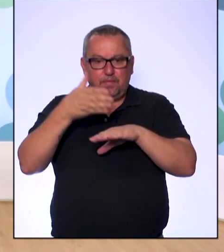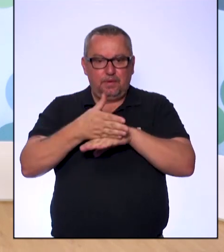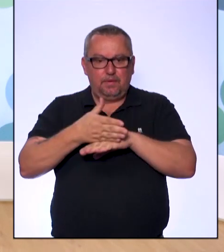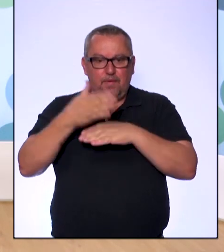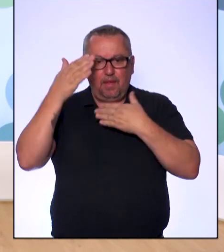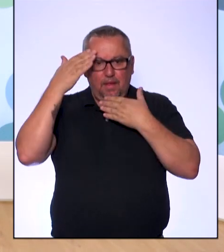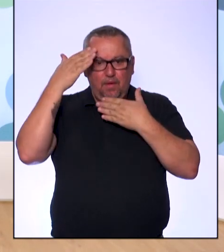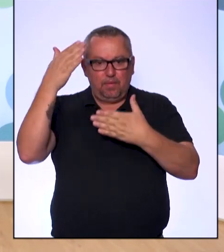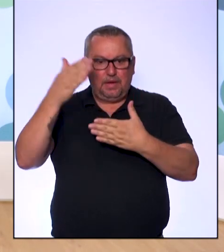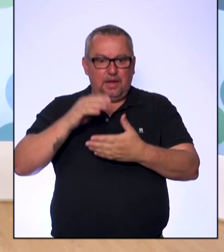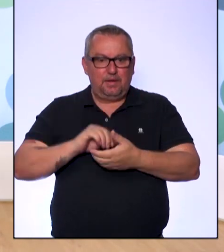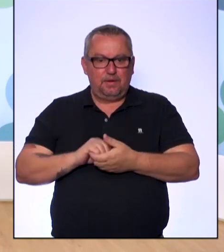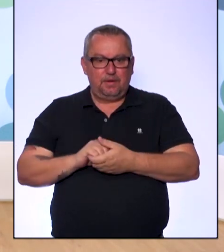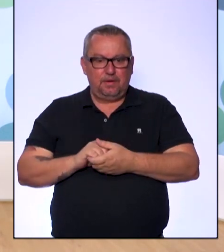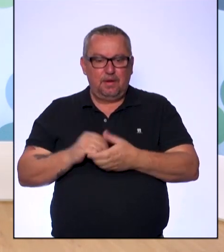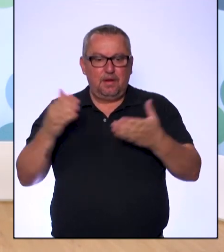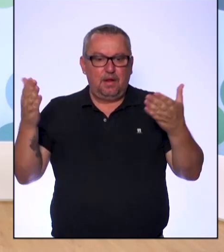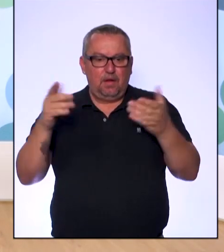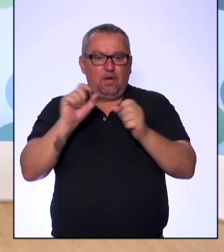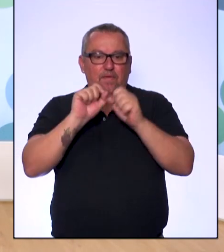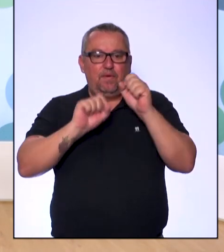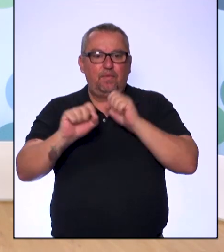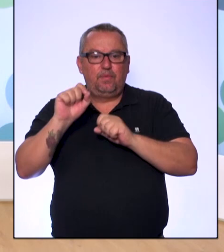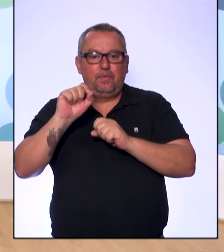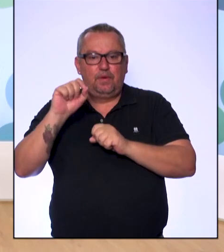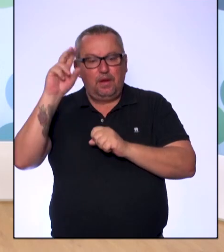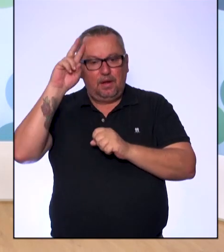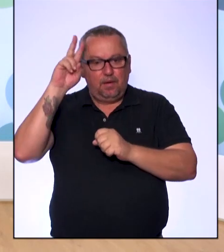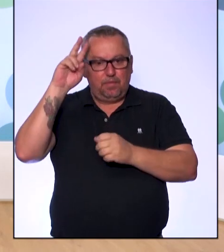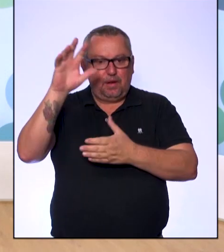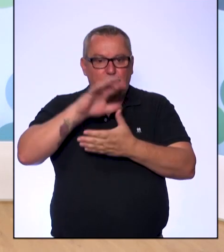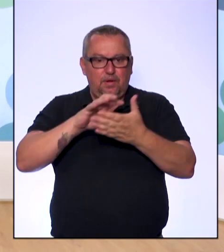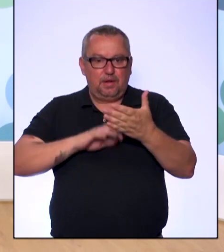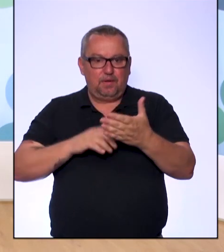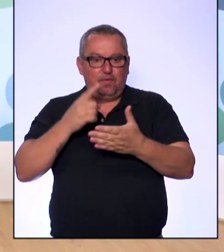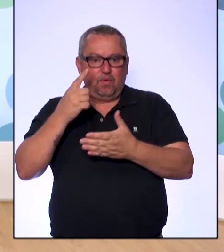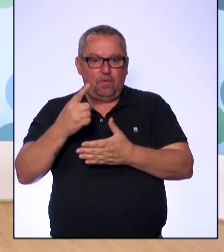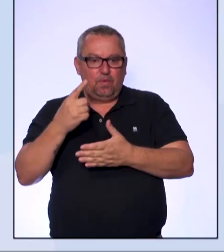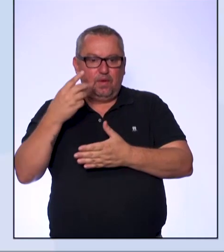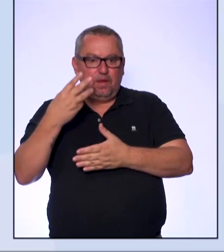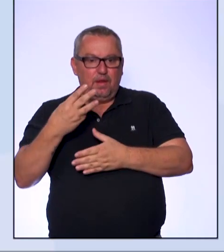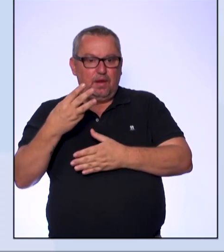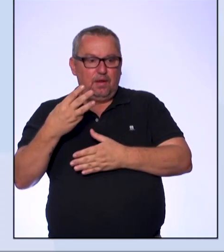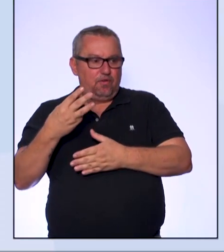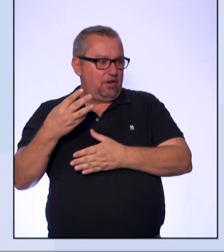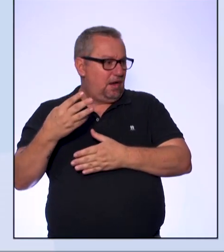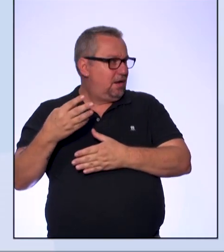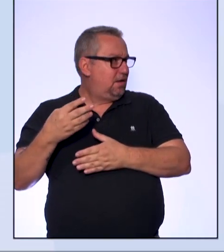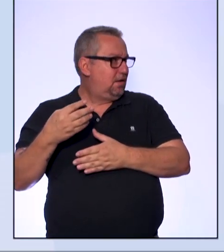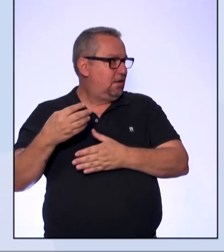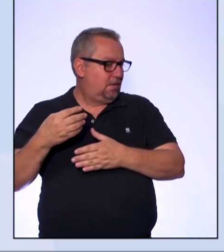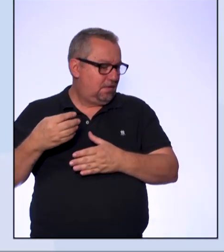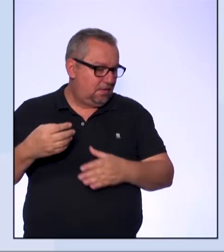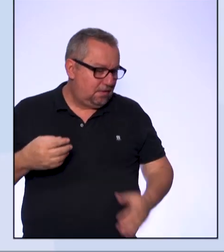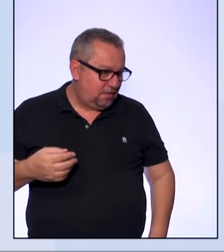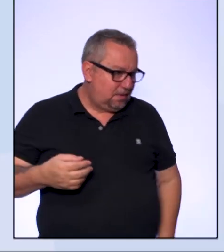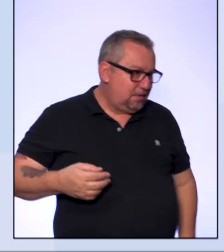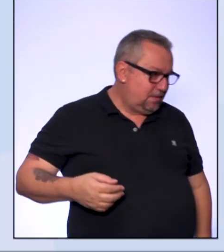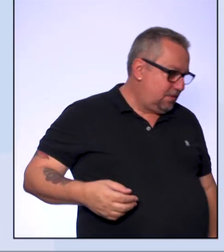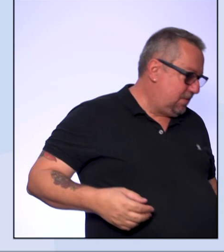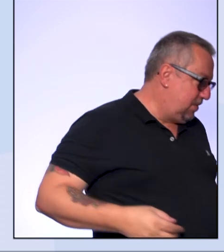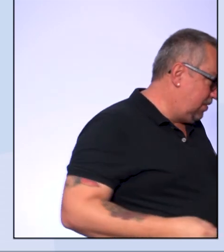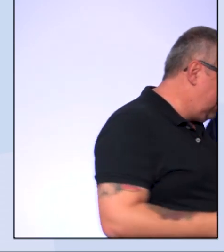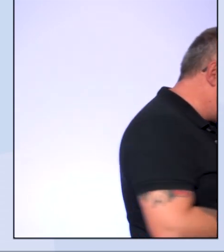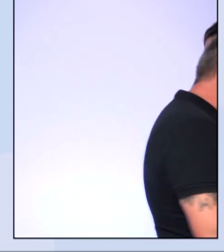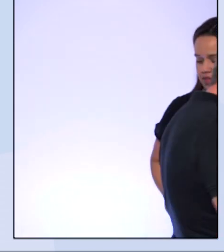obrigada, gente. Muito bacana. Vamos agora retomar os textos 1 e 3. Vamos pular lá o 2 da curiosidade. No texto 3, há